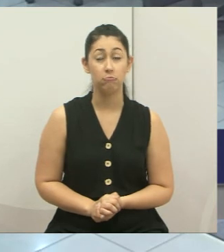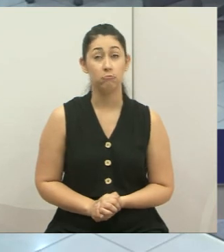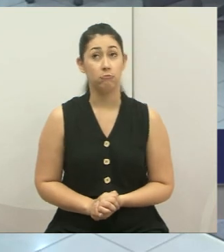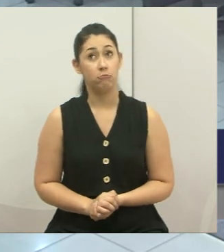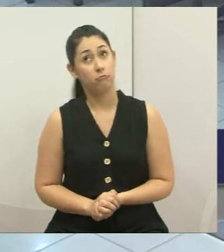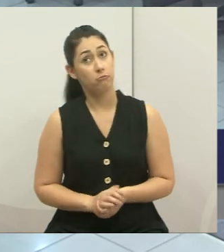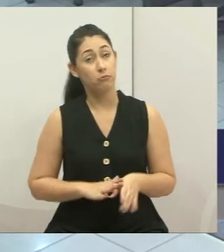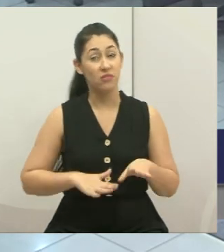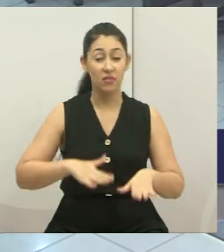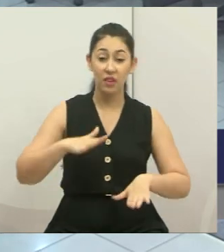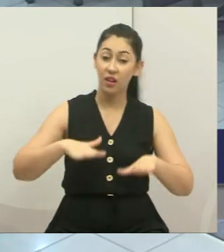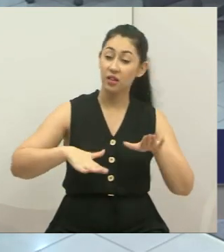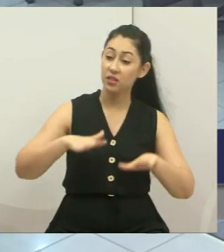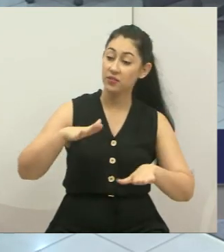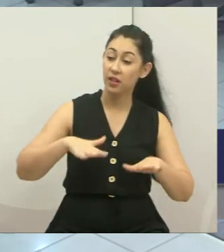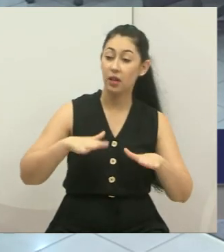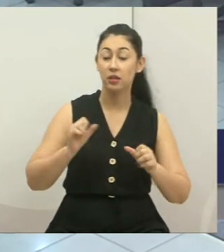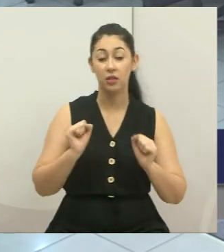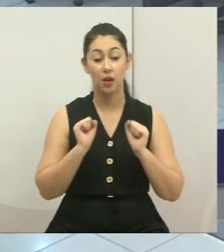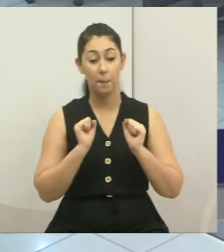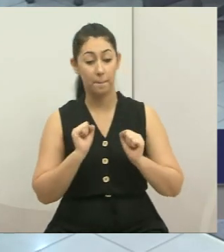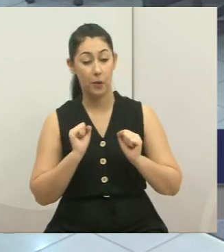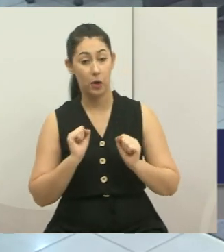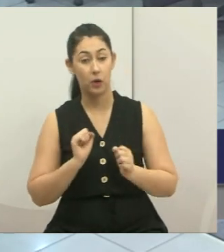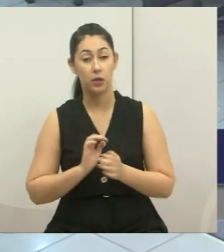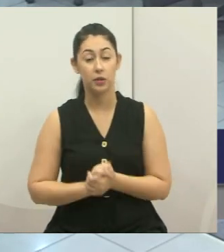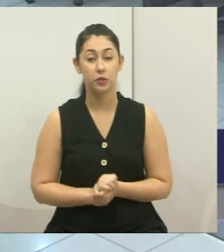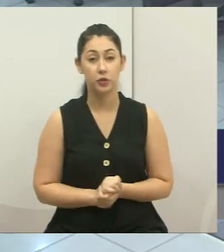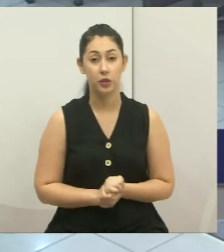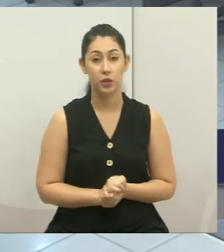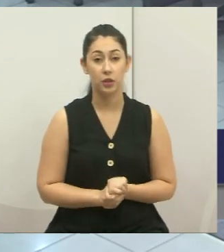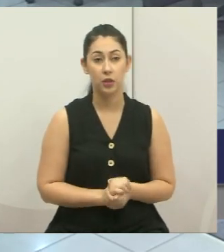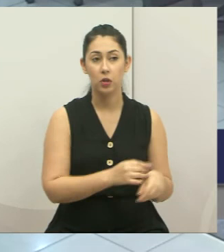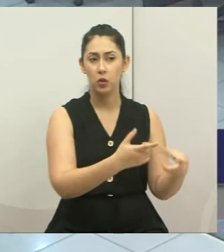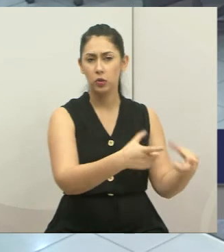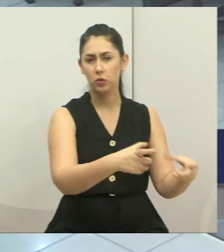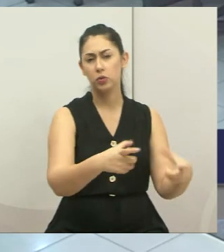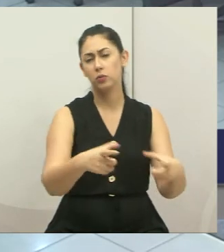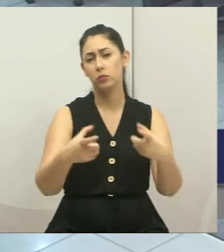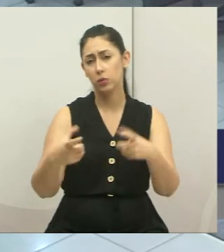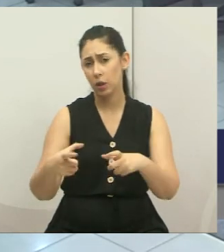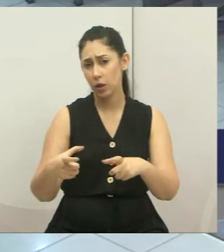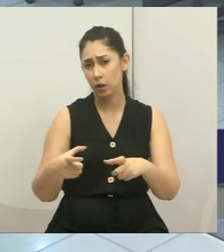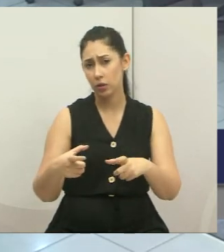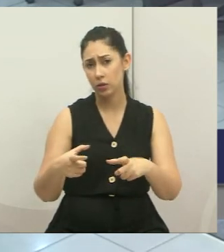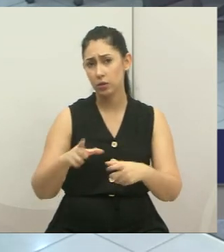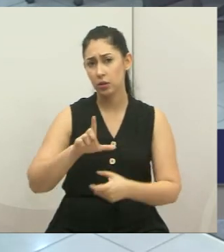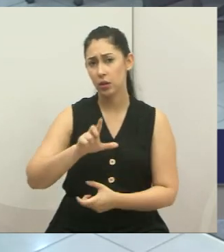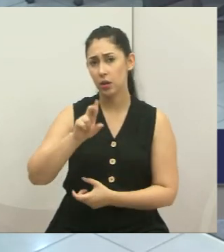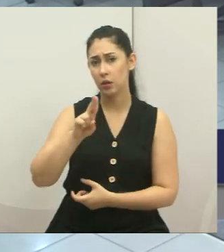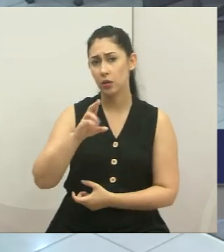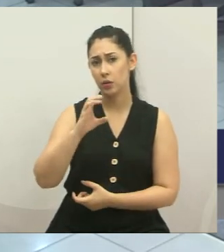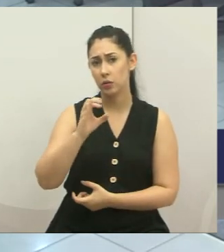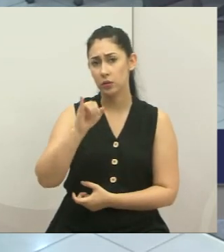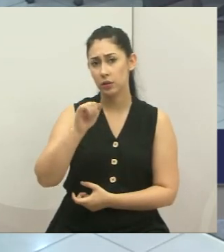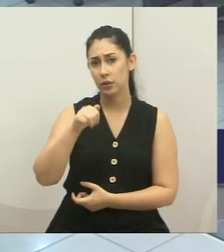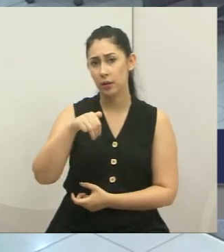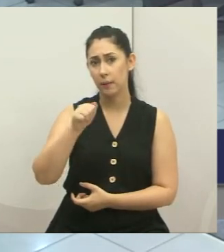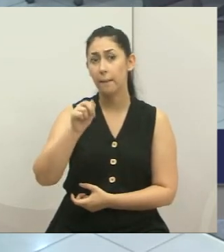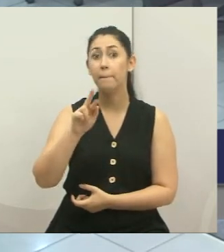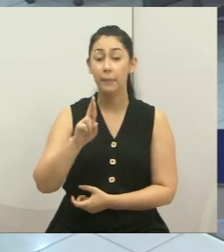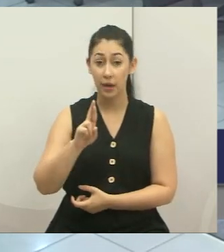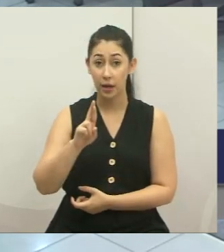Normalmente, há a possibilidade de que em áreas do tipo das citadas pela Lucimar, na verdade, a